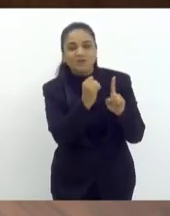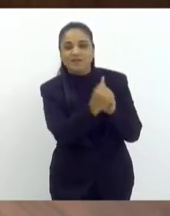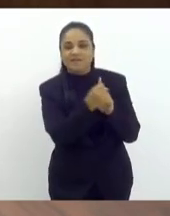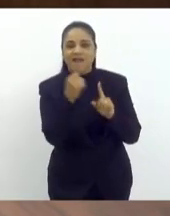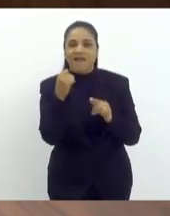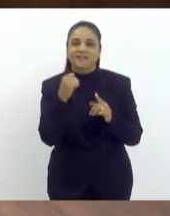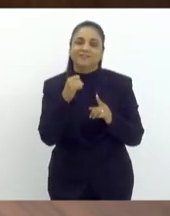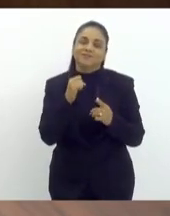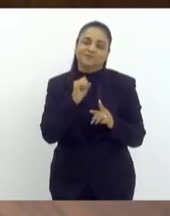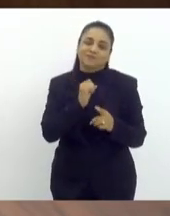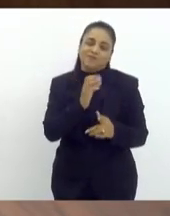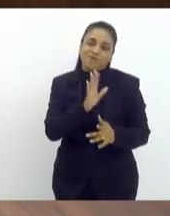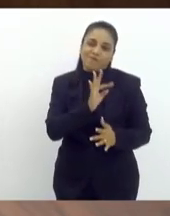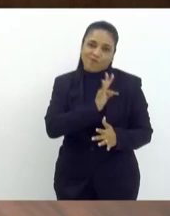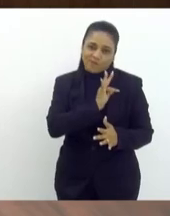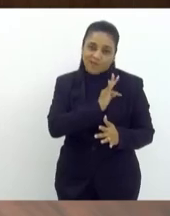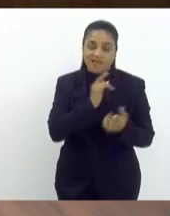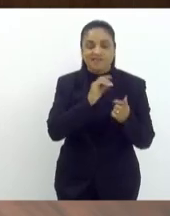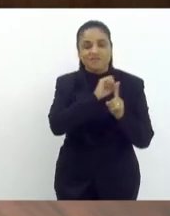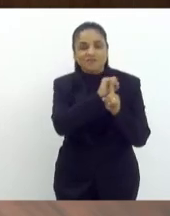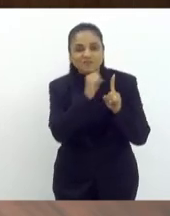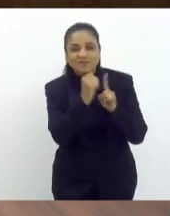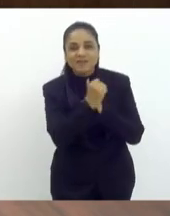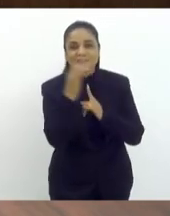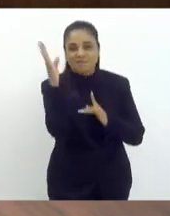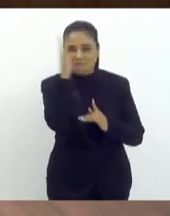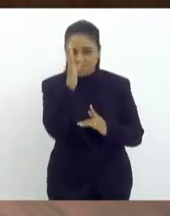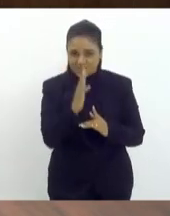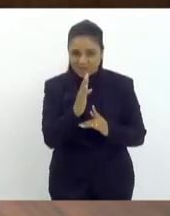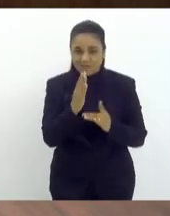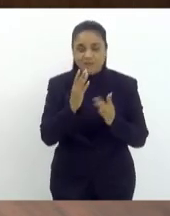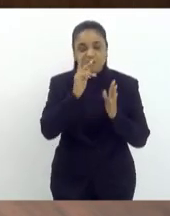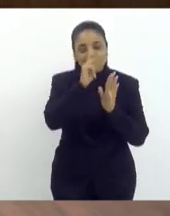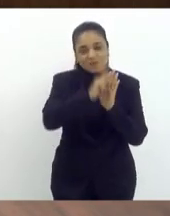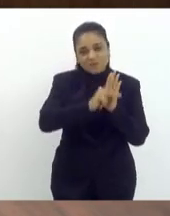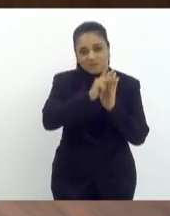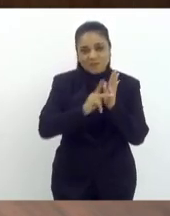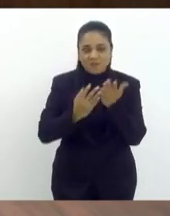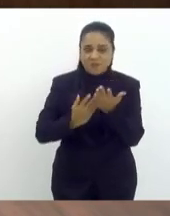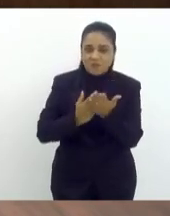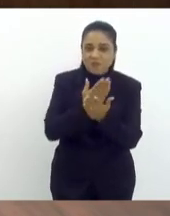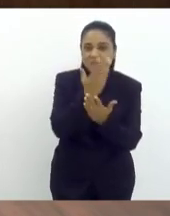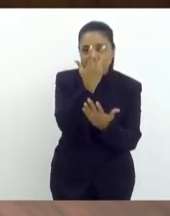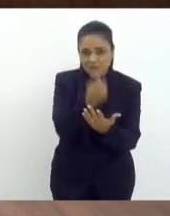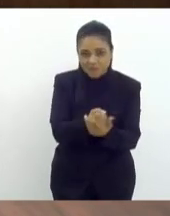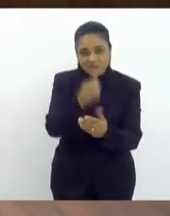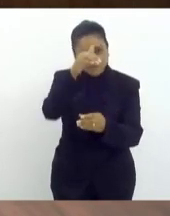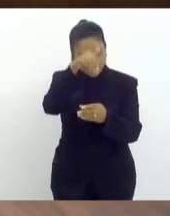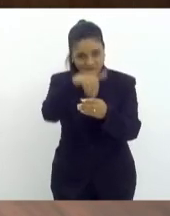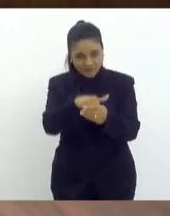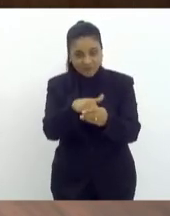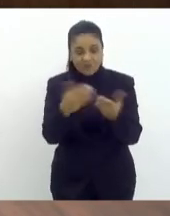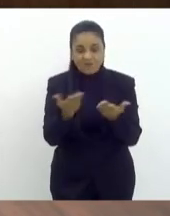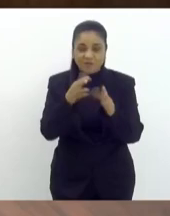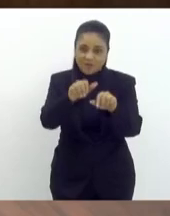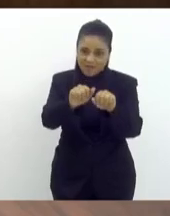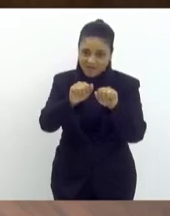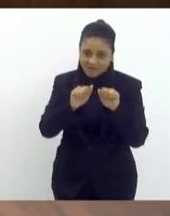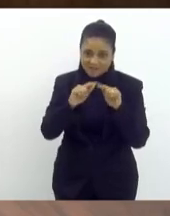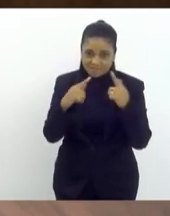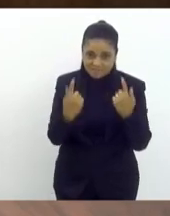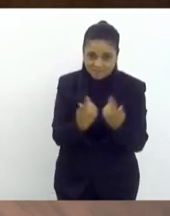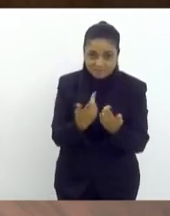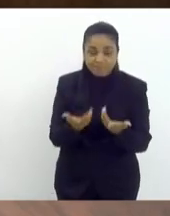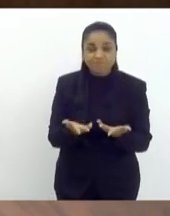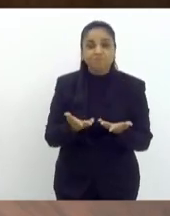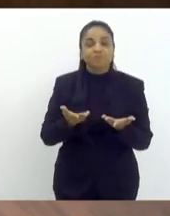brasileira com aprovação desse projeto aqui no dia de hoje na nossa assembleia e também dizer a